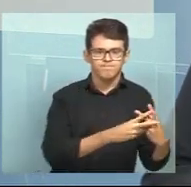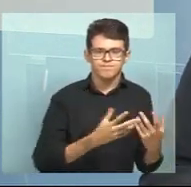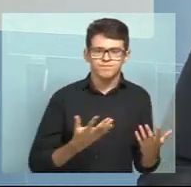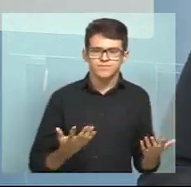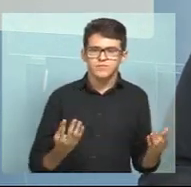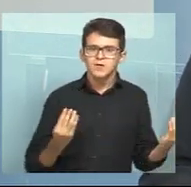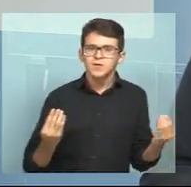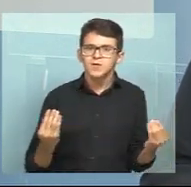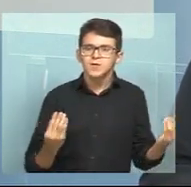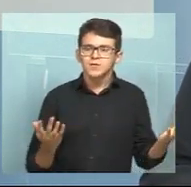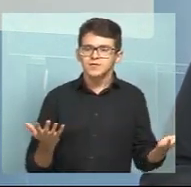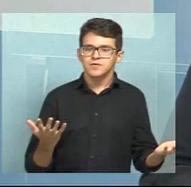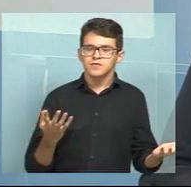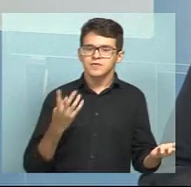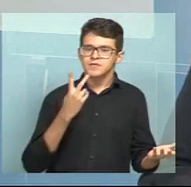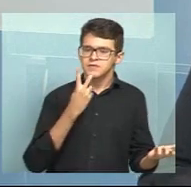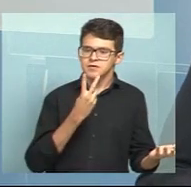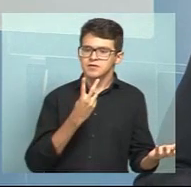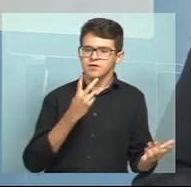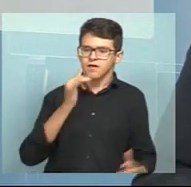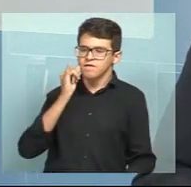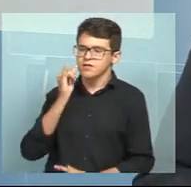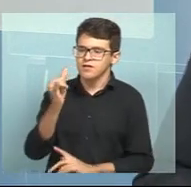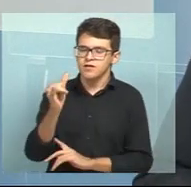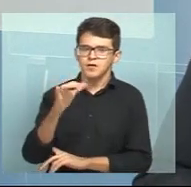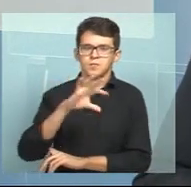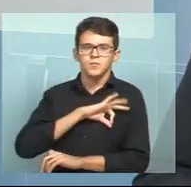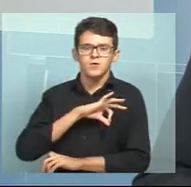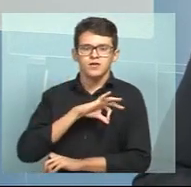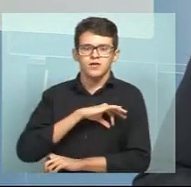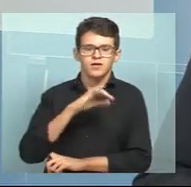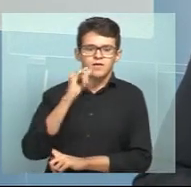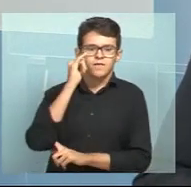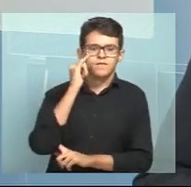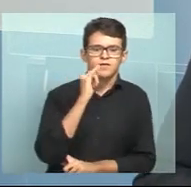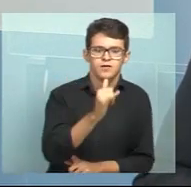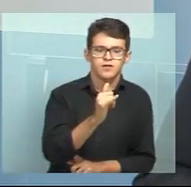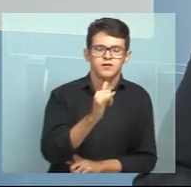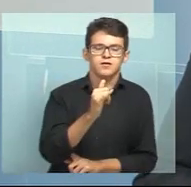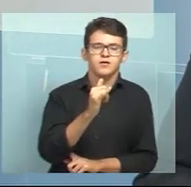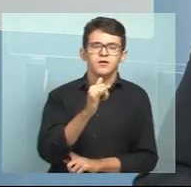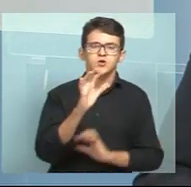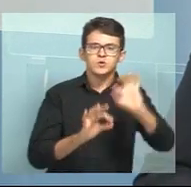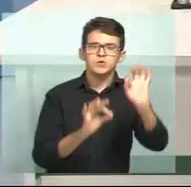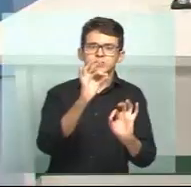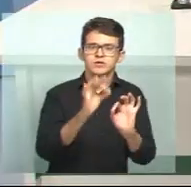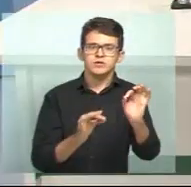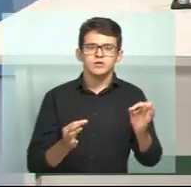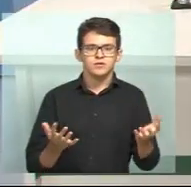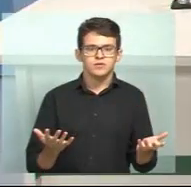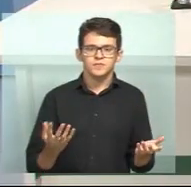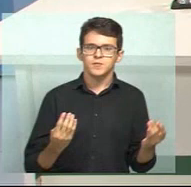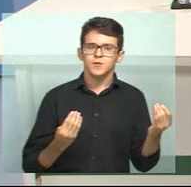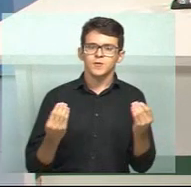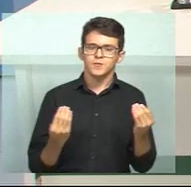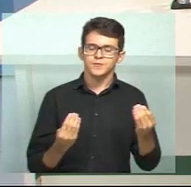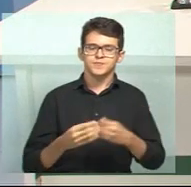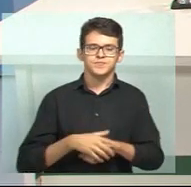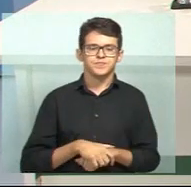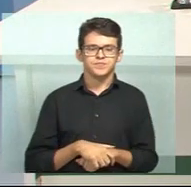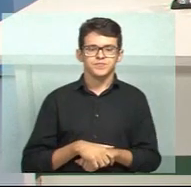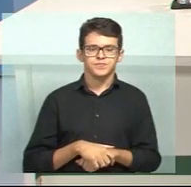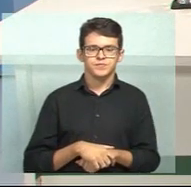à Polícia Federal, pode falar em democracia, Luiz? O que mais me chama a atenção é... E chamar o Poder Judiciário